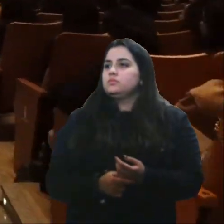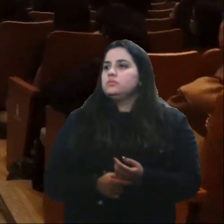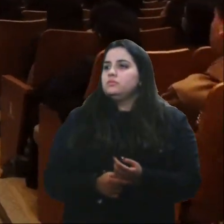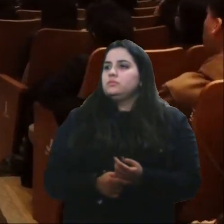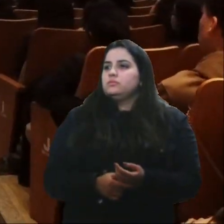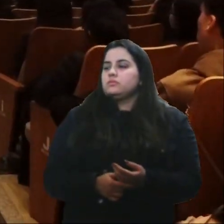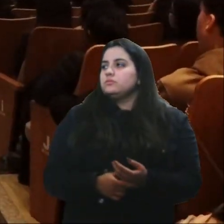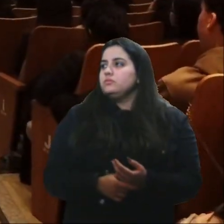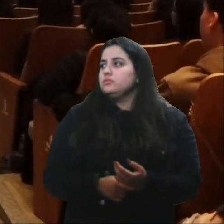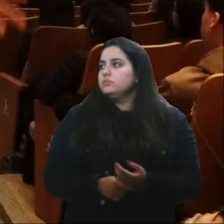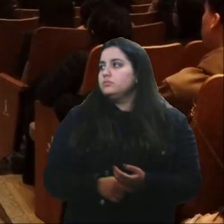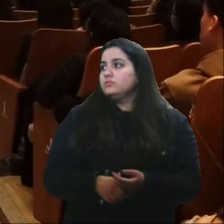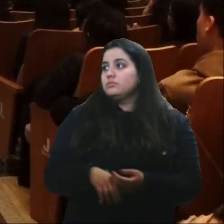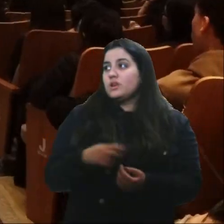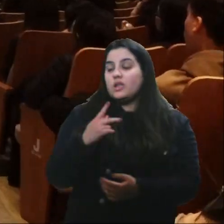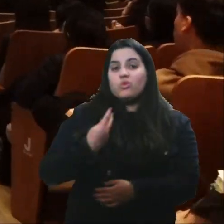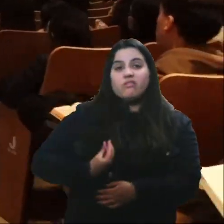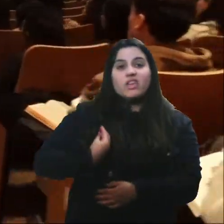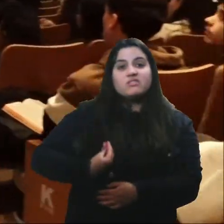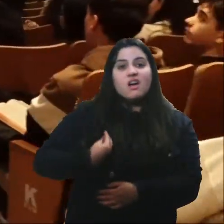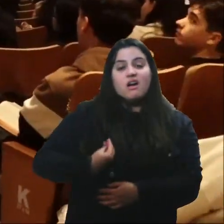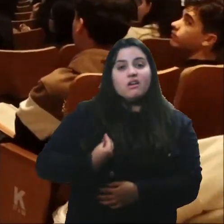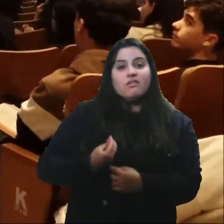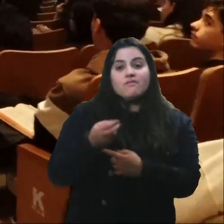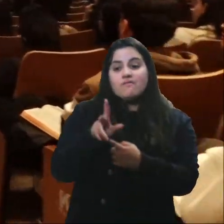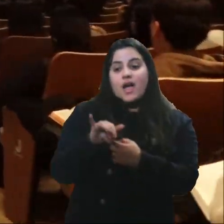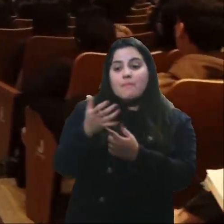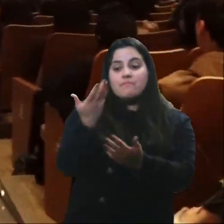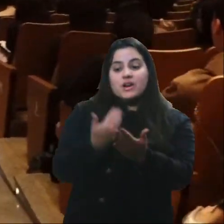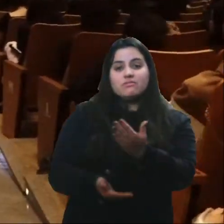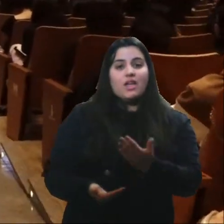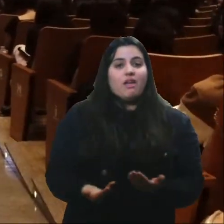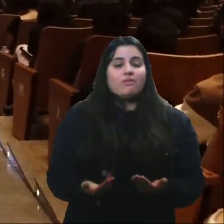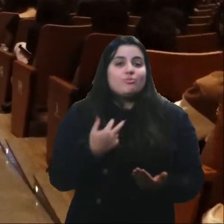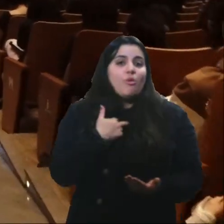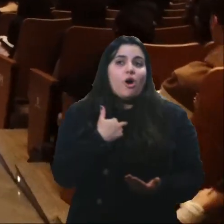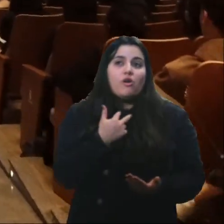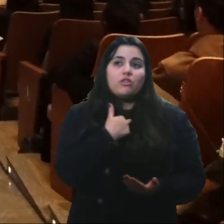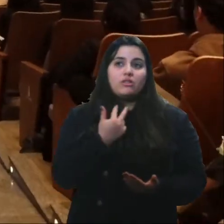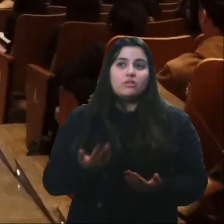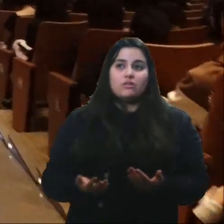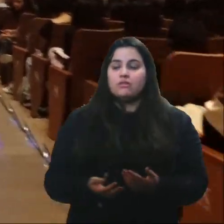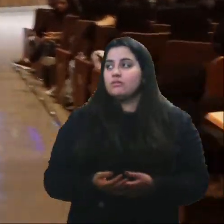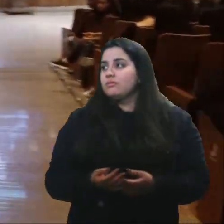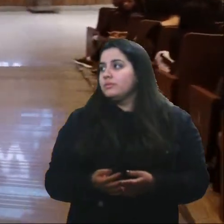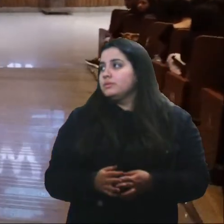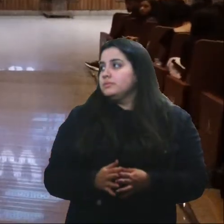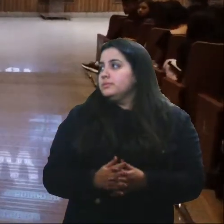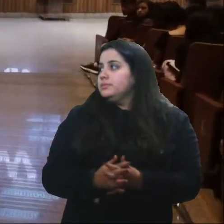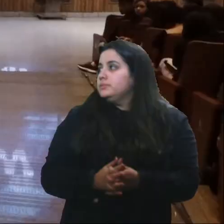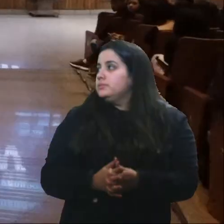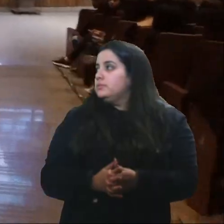Não desperdiça a sua vida. Ei, não desperdiça a sua vida.